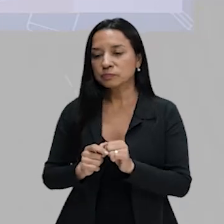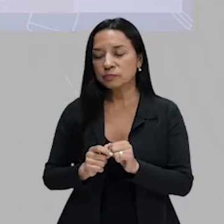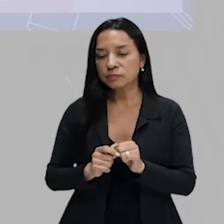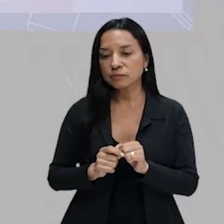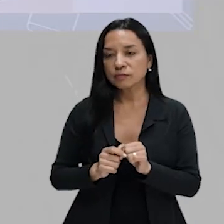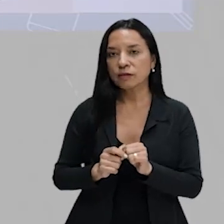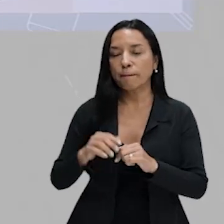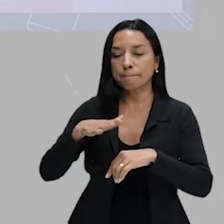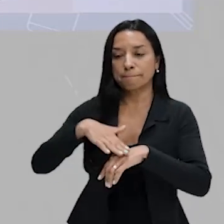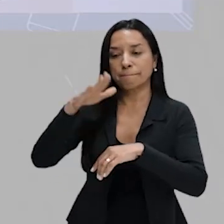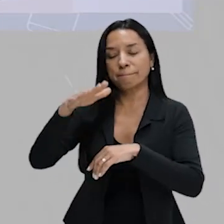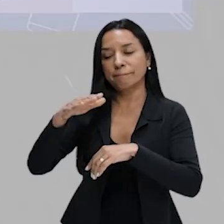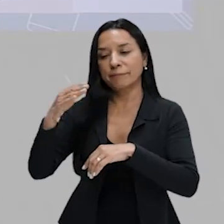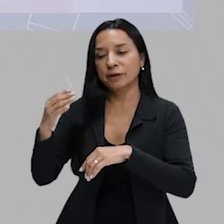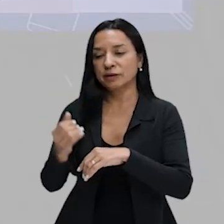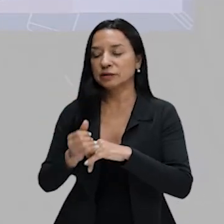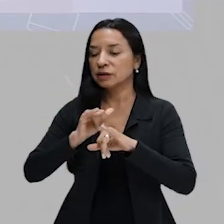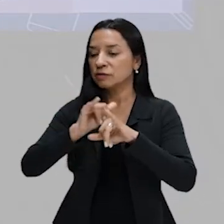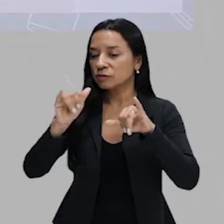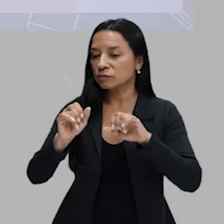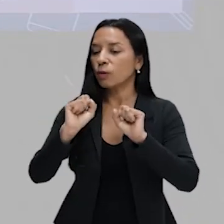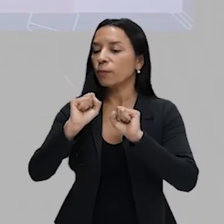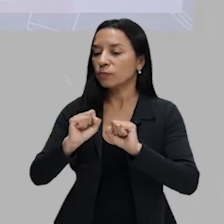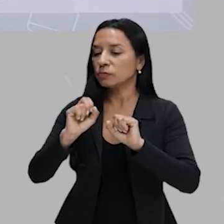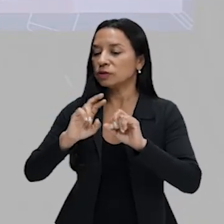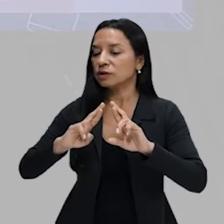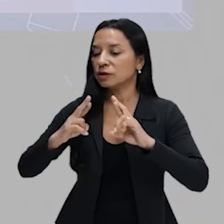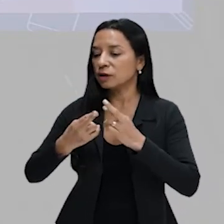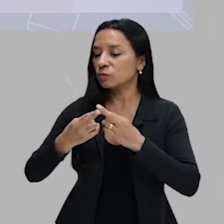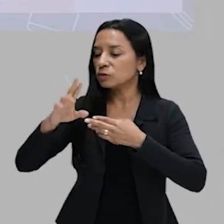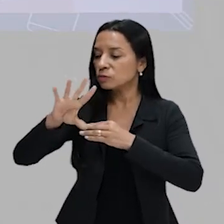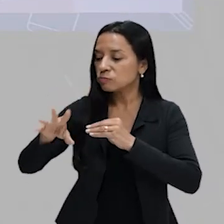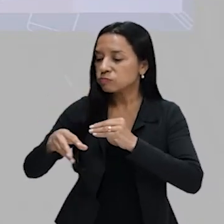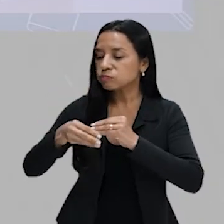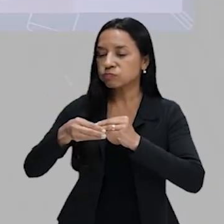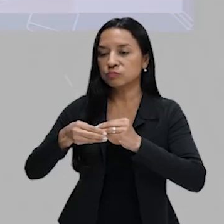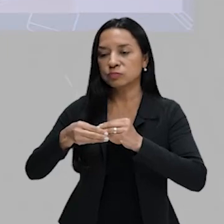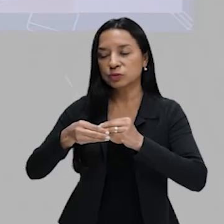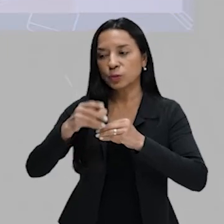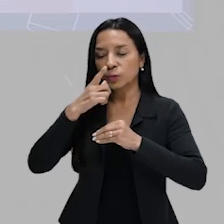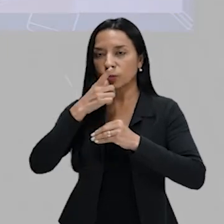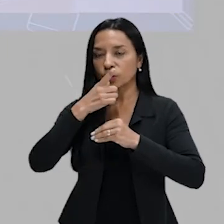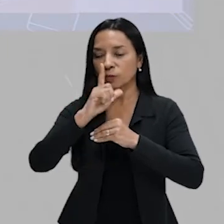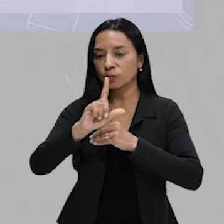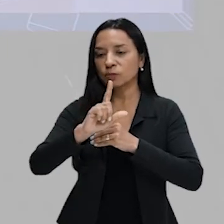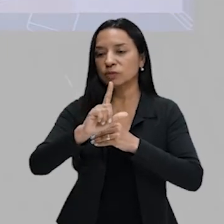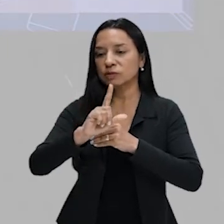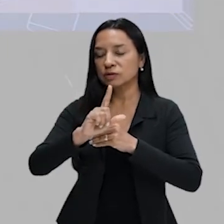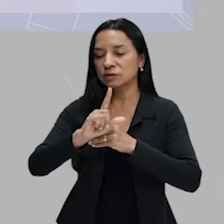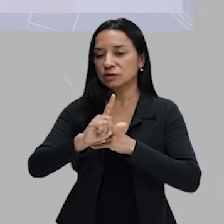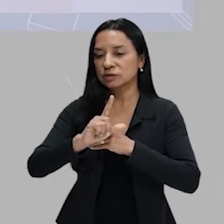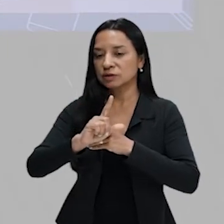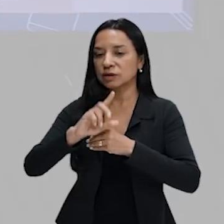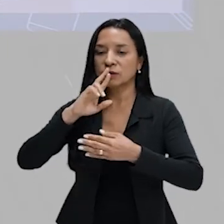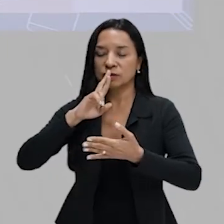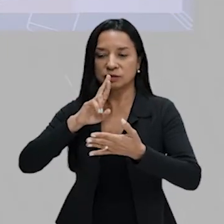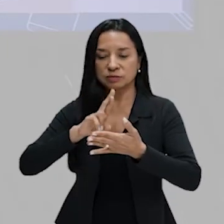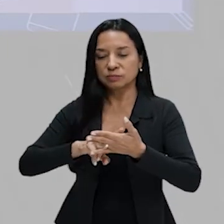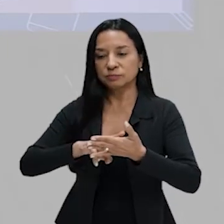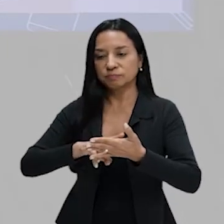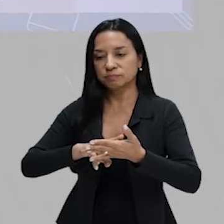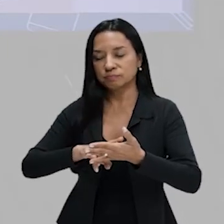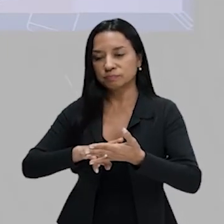máximo de informações que você puder reunir, melhor para que você consiga elucidar